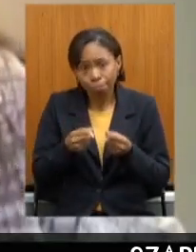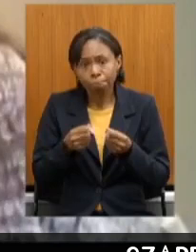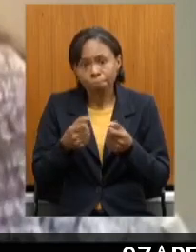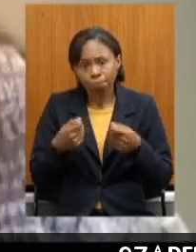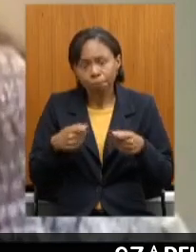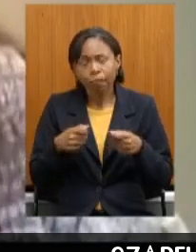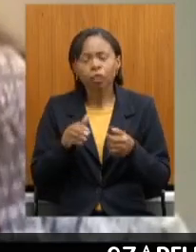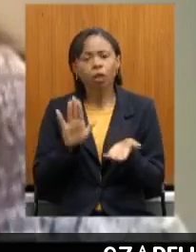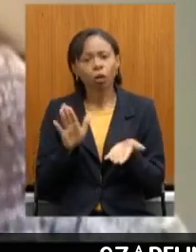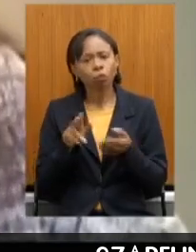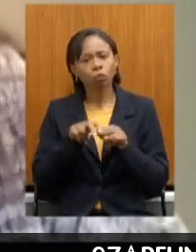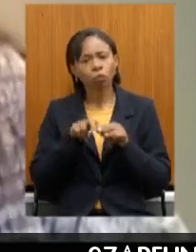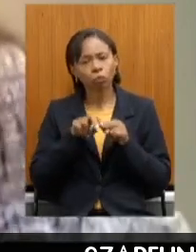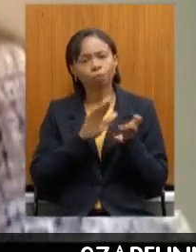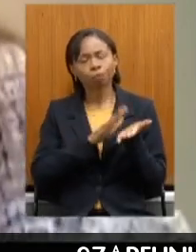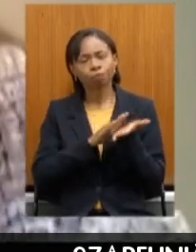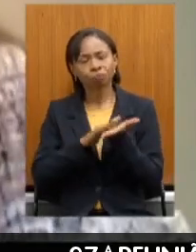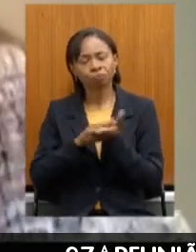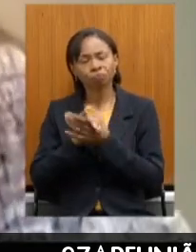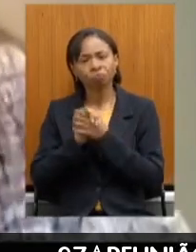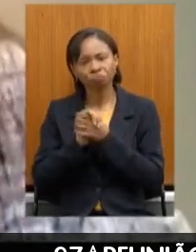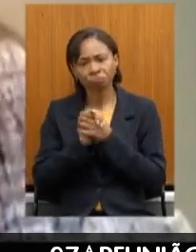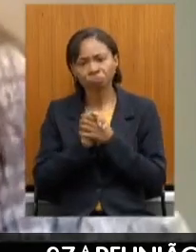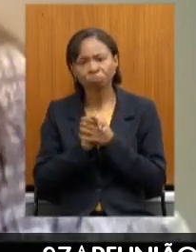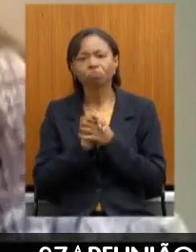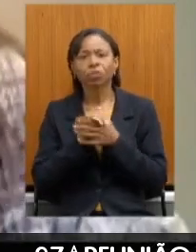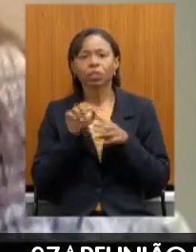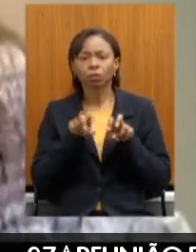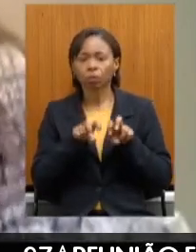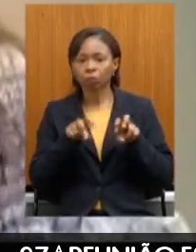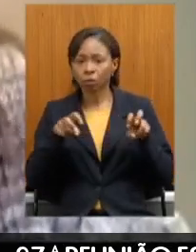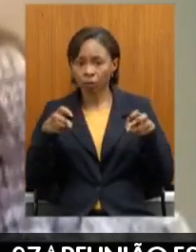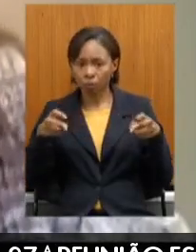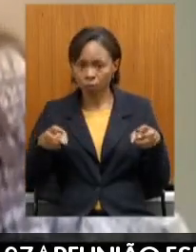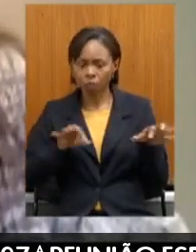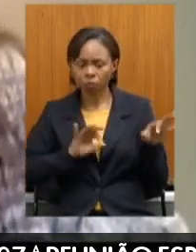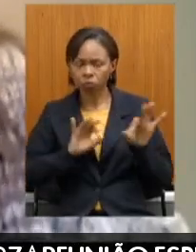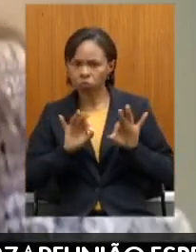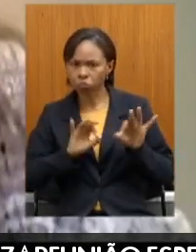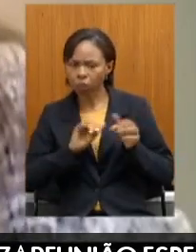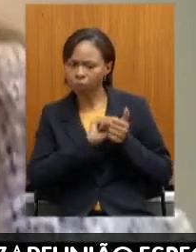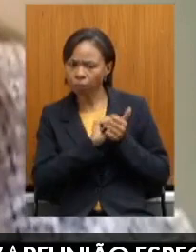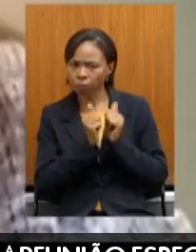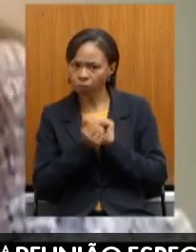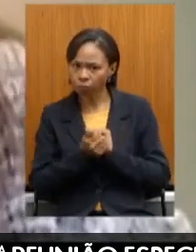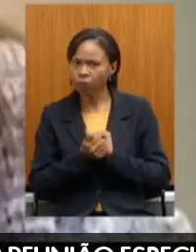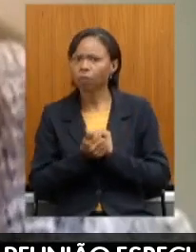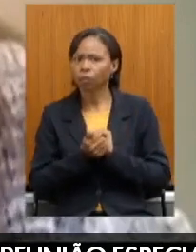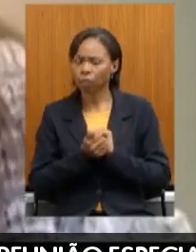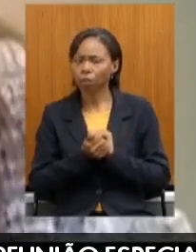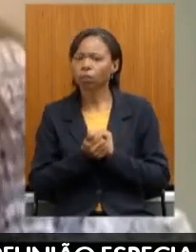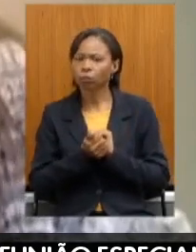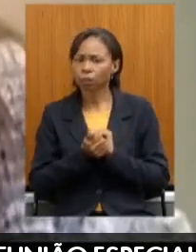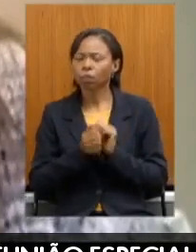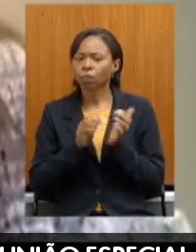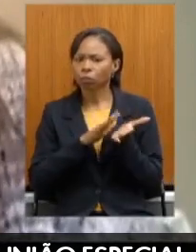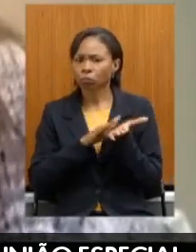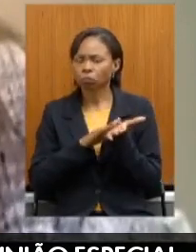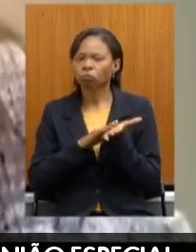eu parabenizo, presidente, pela condução da mesa nessa questão, né, leve os meus